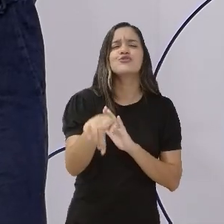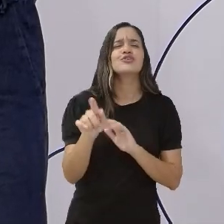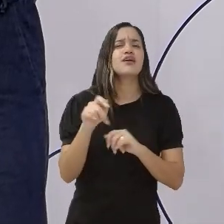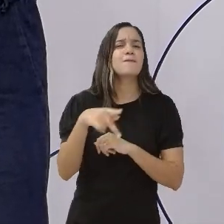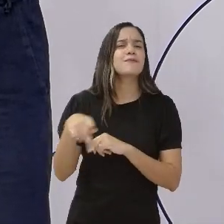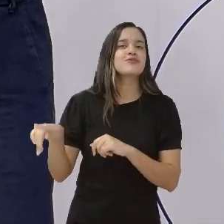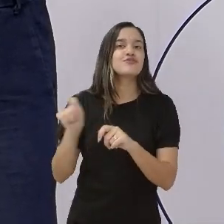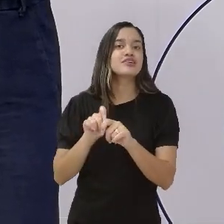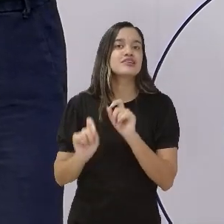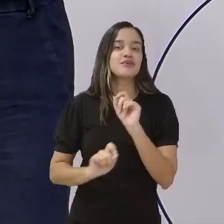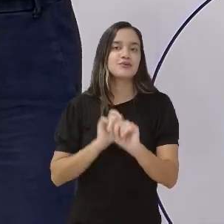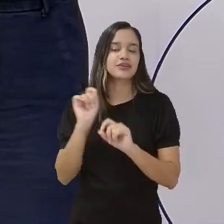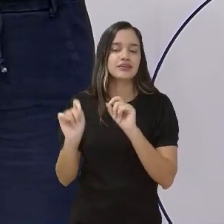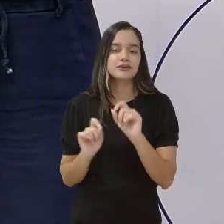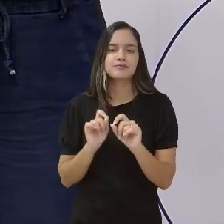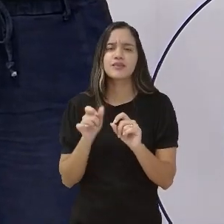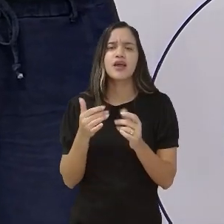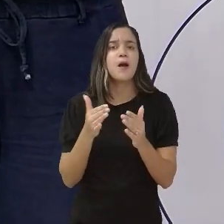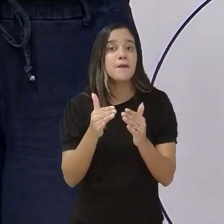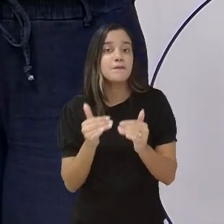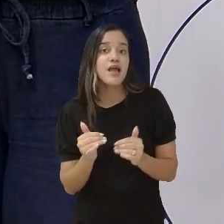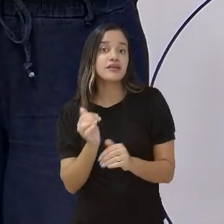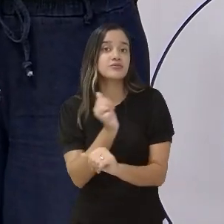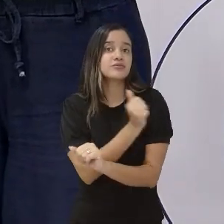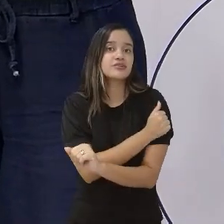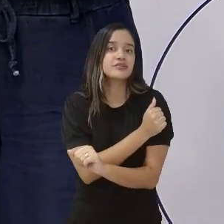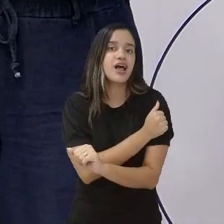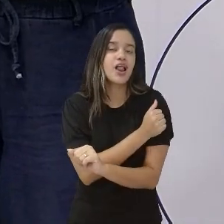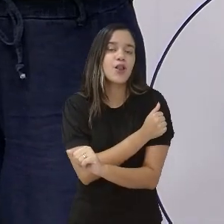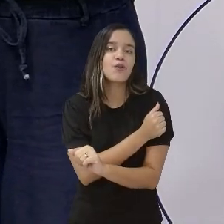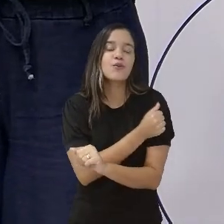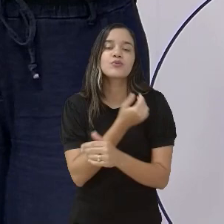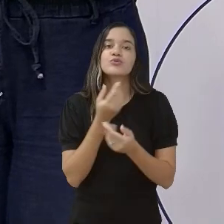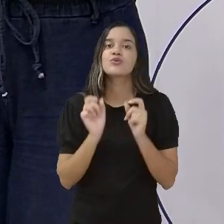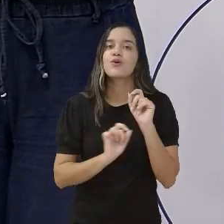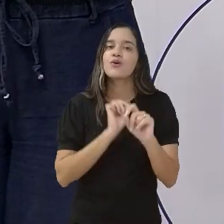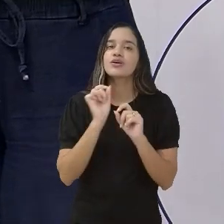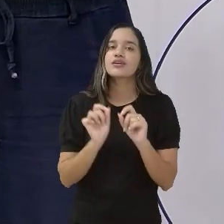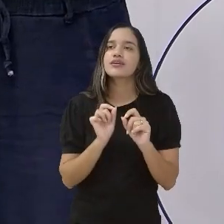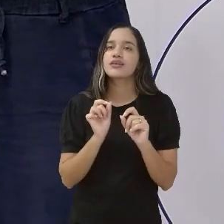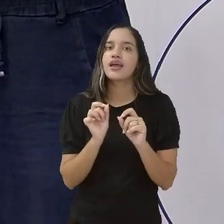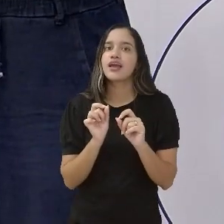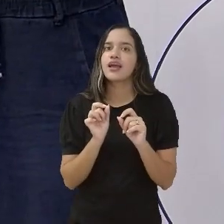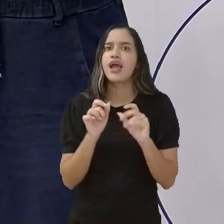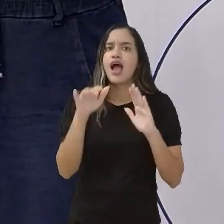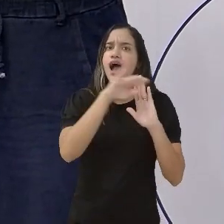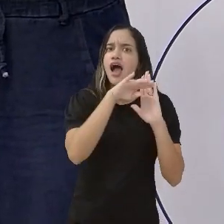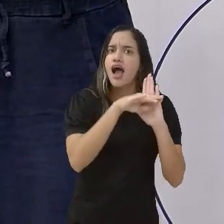o quê? Faz um levantamento, pede para os nossos estudantes trazerem Receitas?